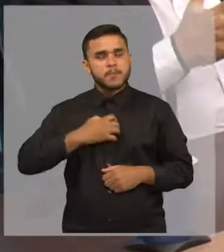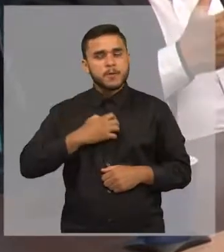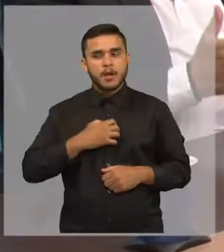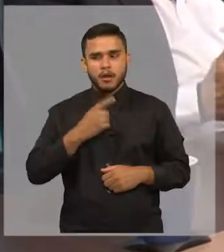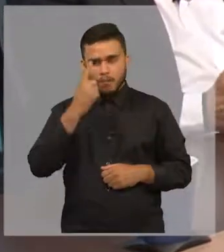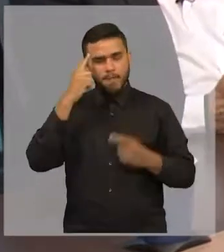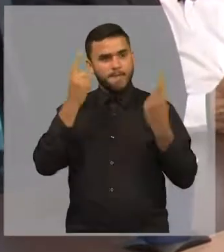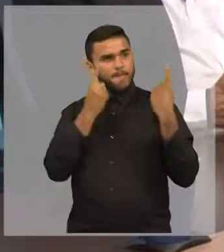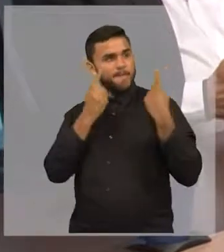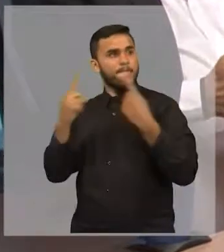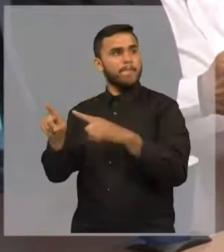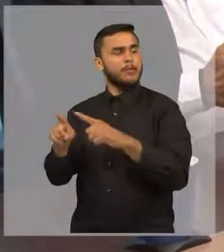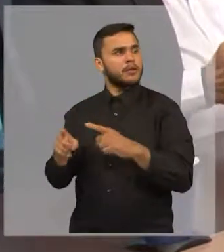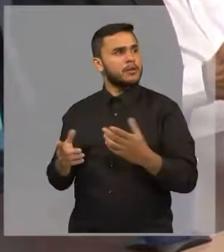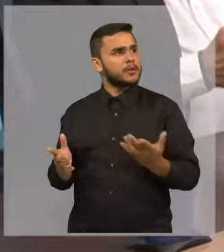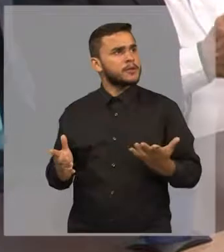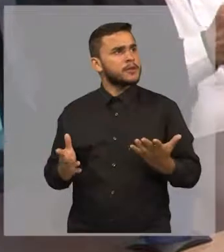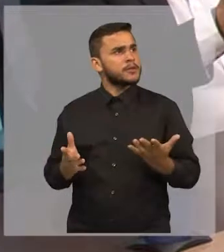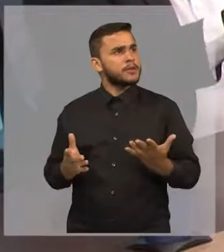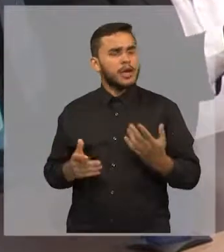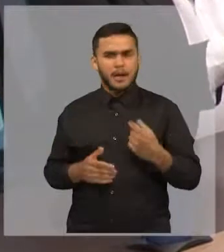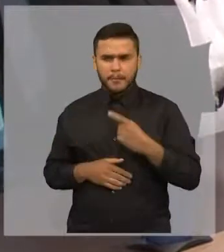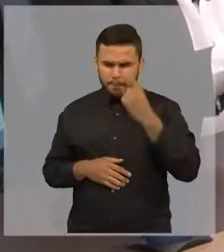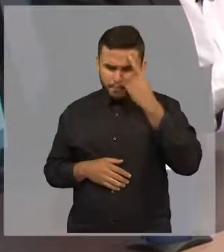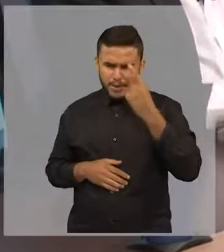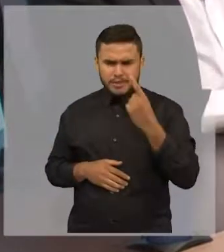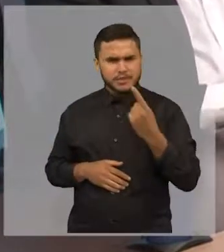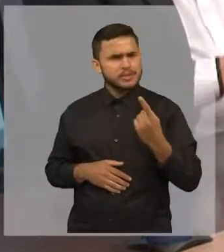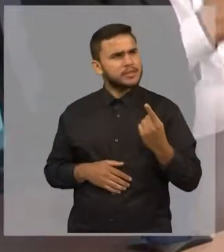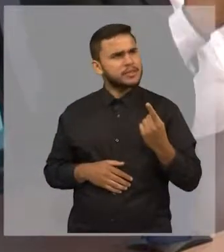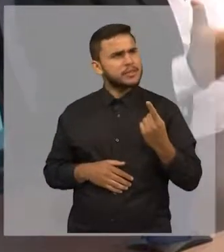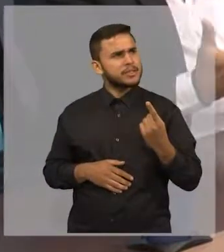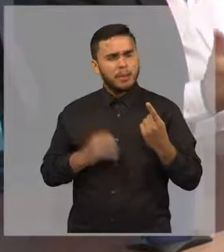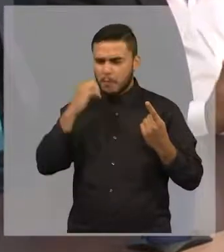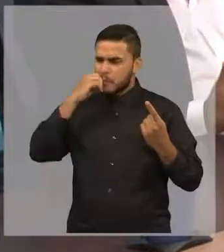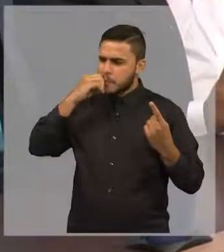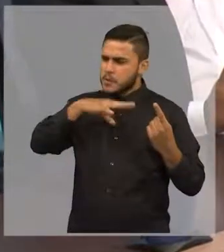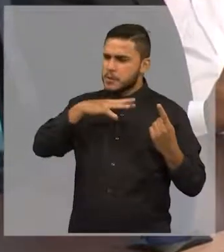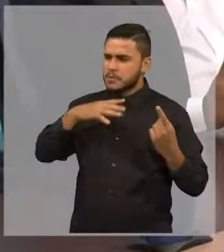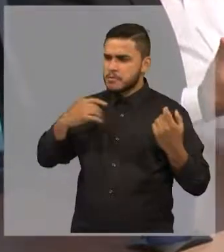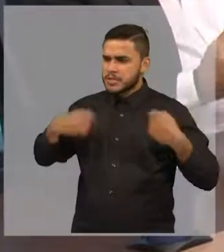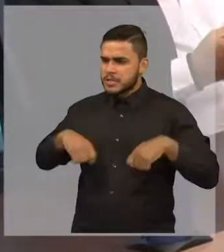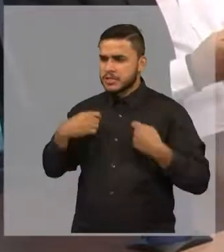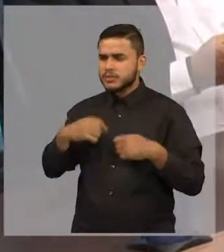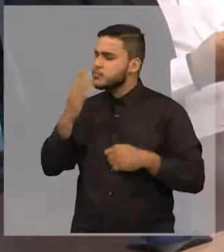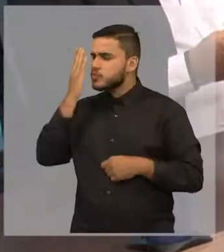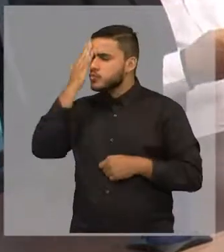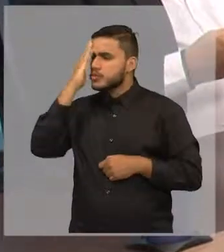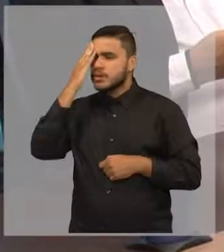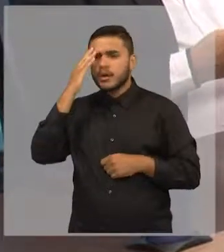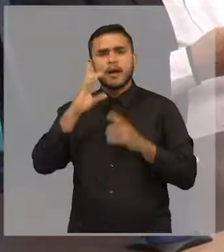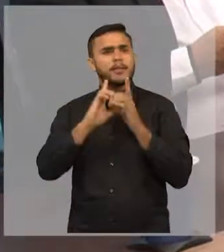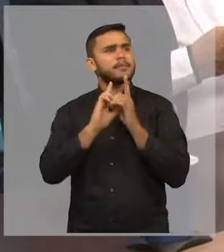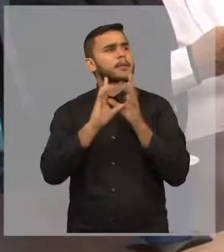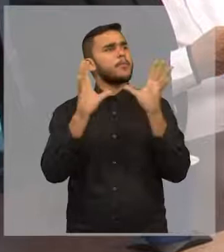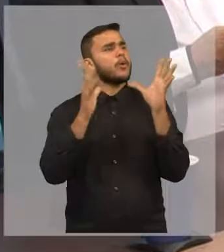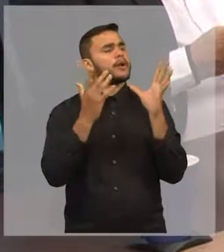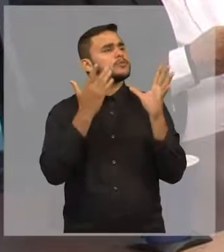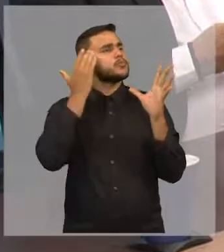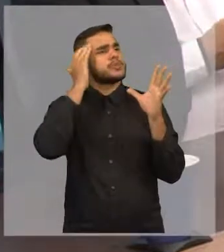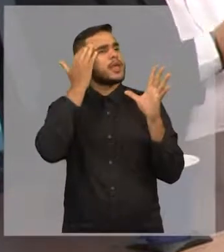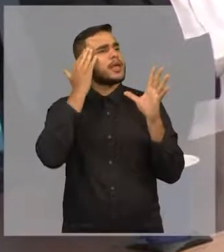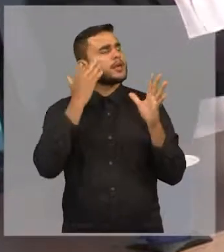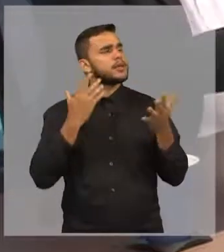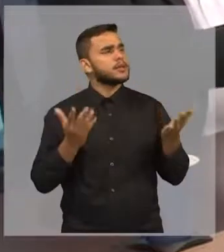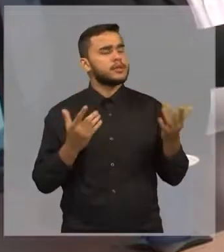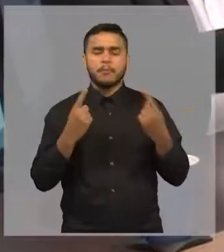precisa necessariamente, né, dar uma resposta agressiva Você não tem, em